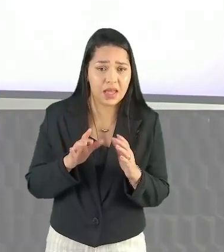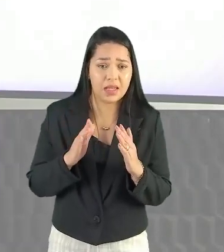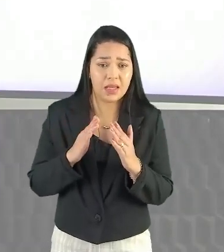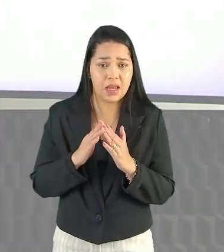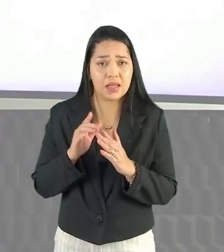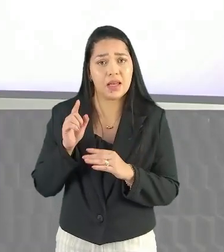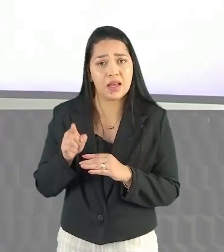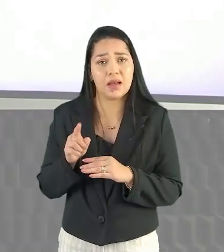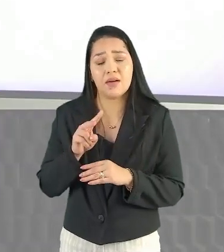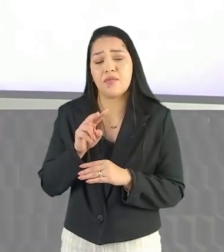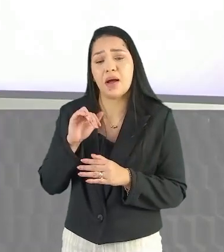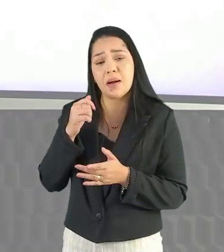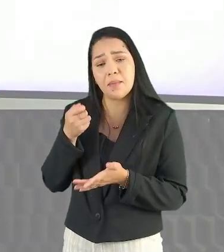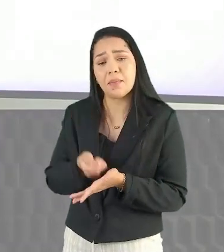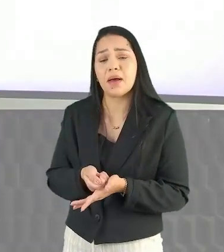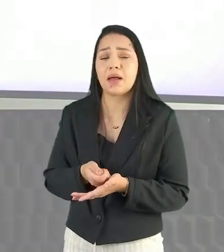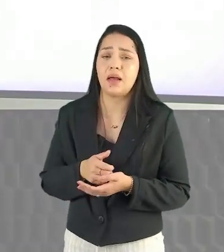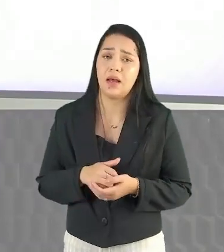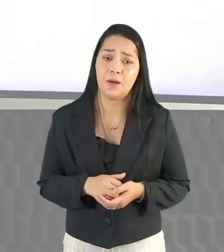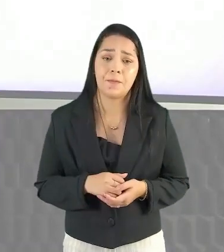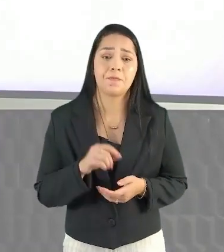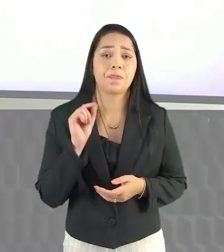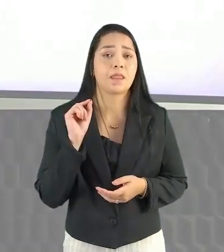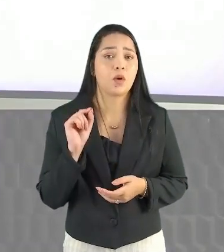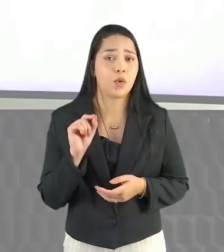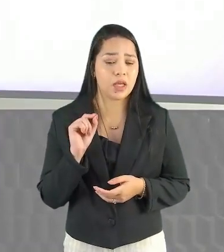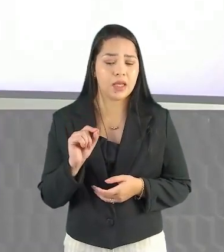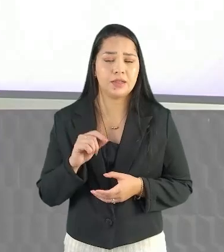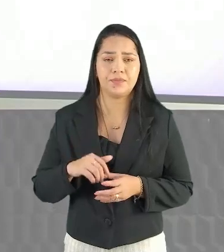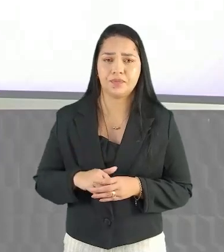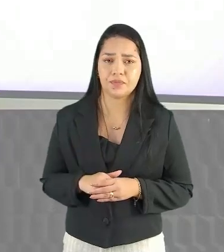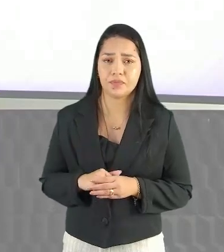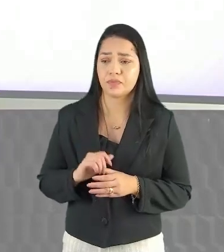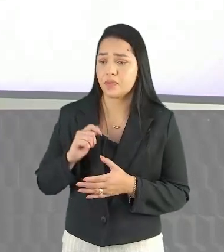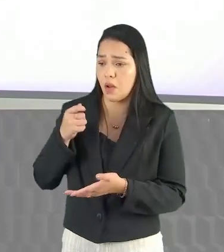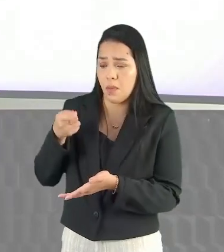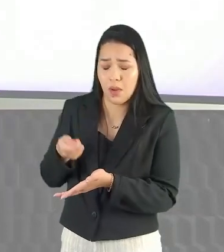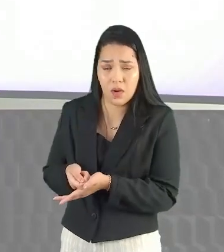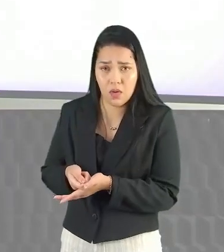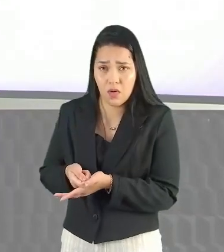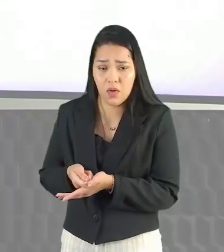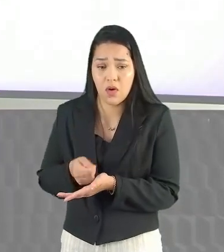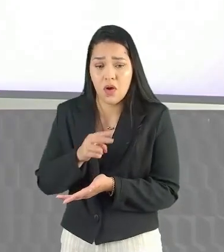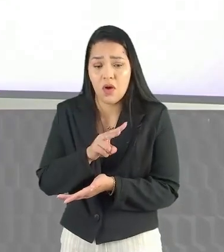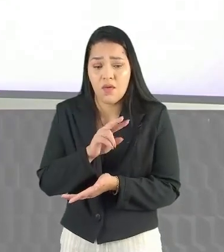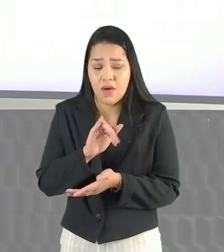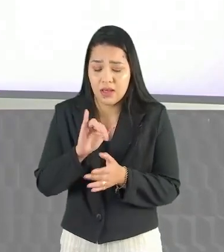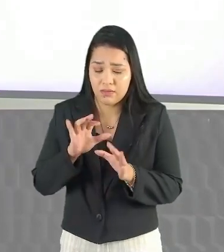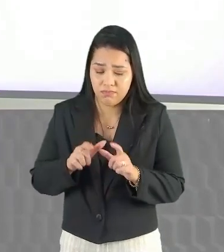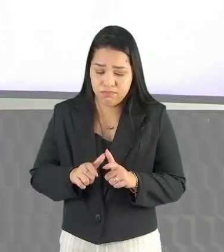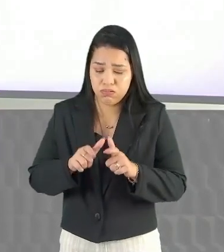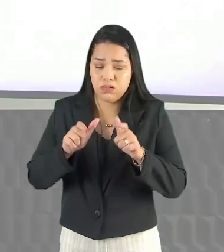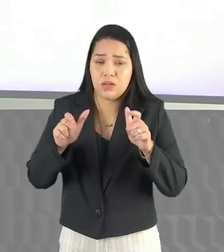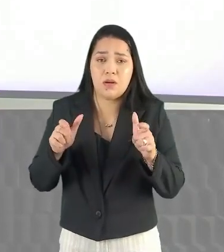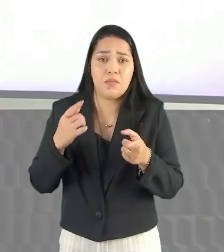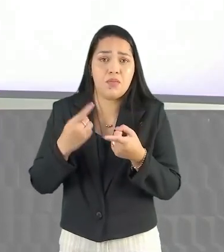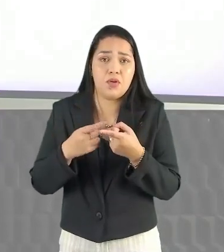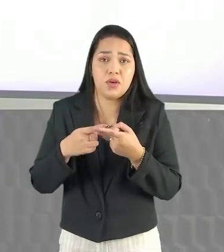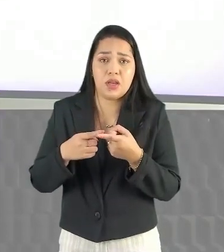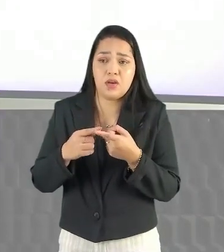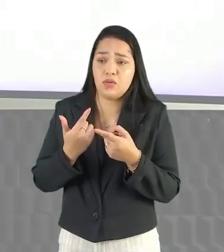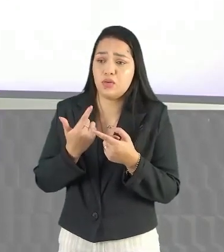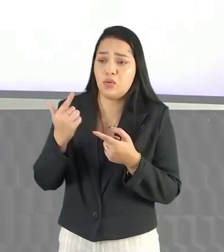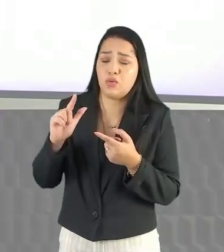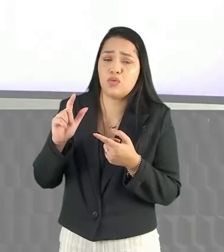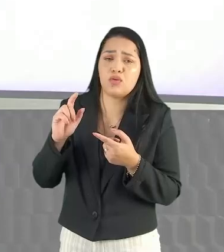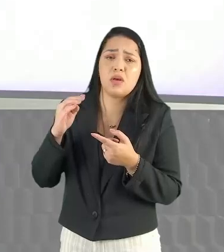imóvel, ela iria pagar. Isso fez com que, quando um não pagou, isso foi em cadeia, por isso que é em espiral, quebrou os outros